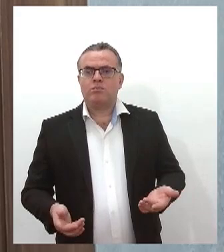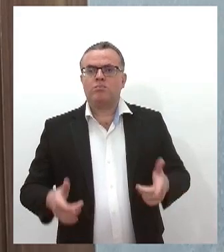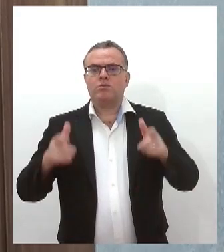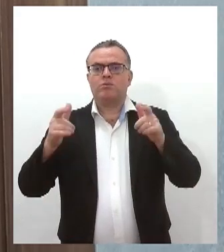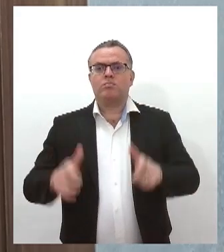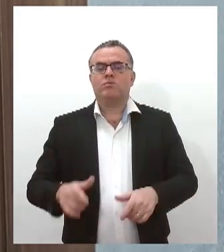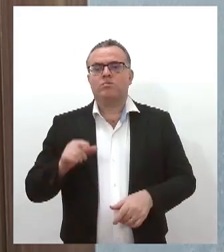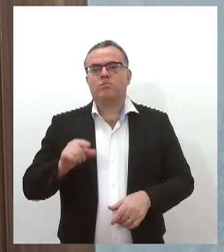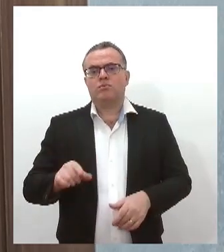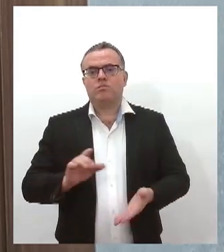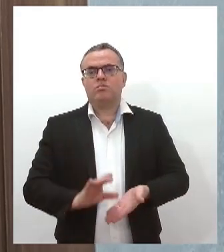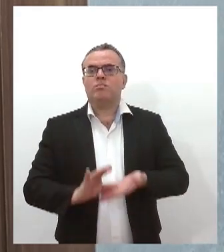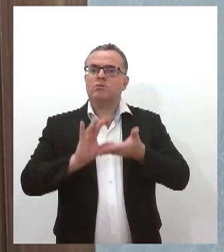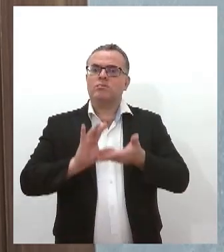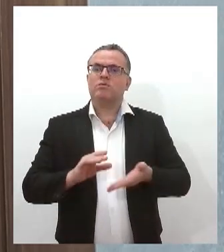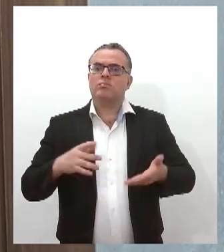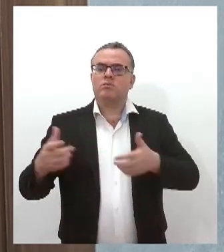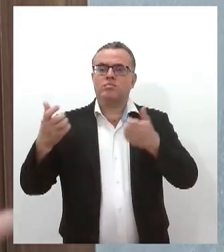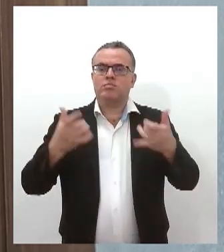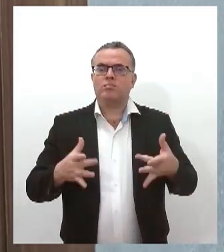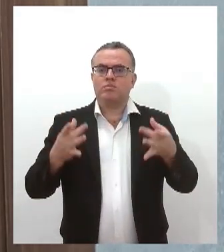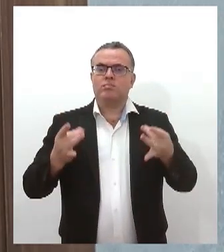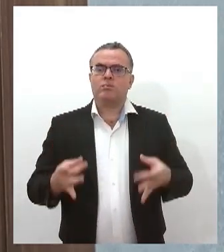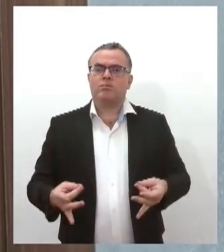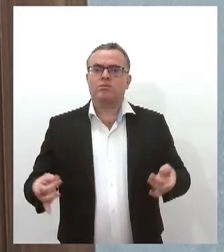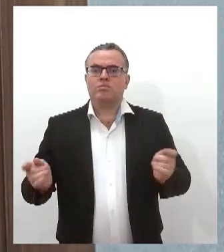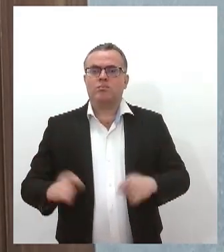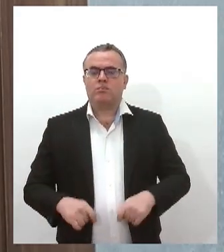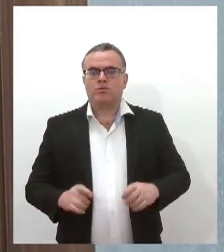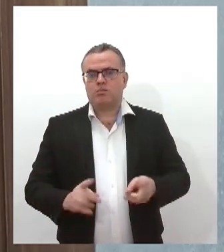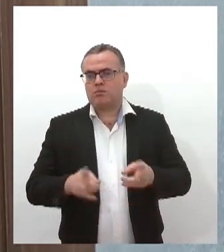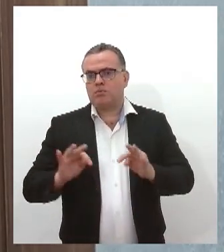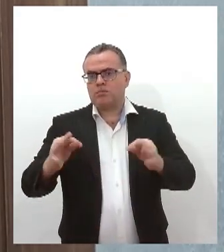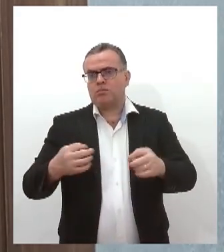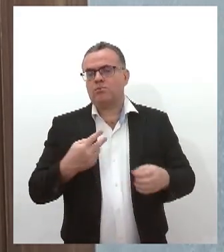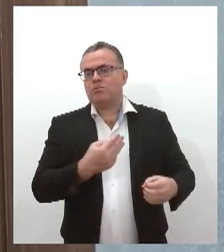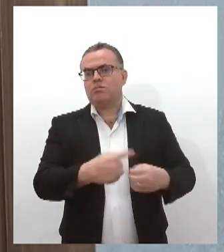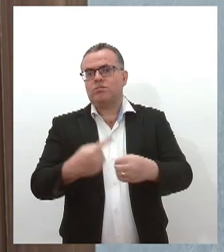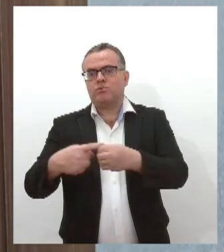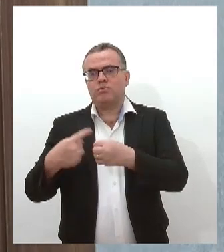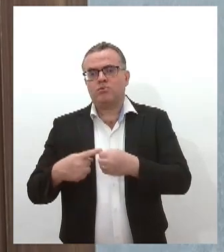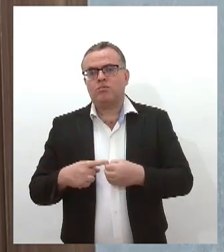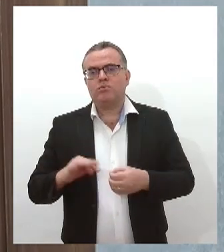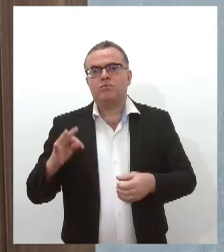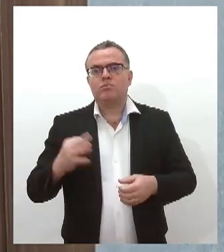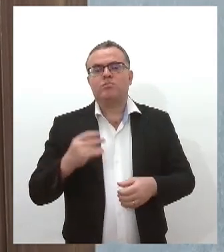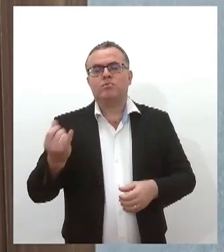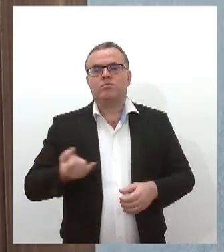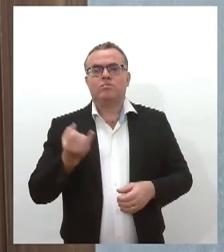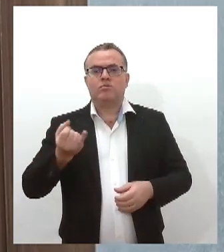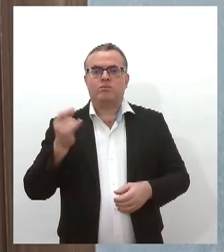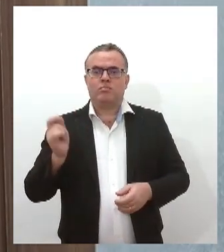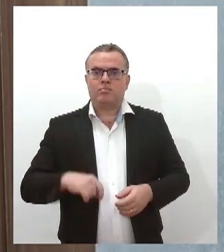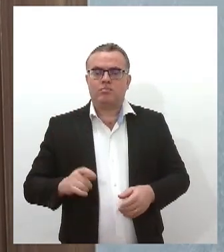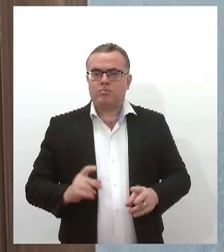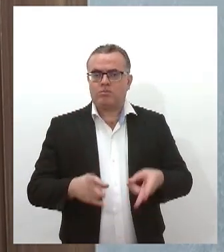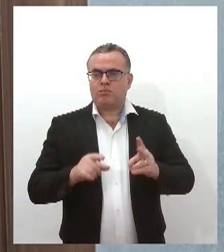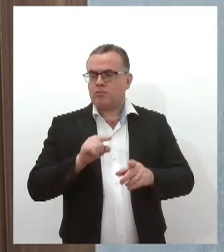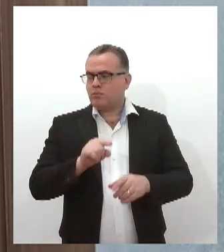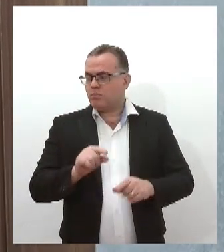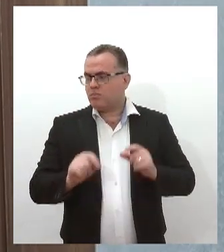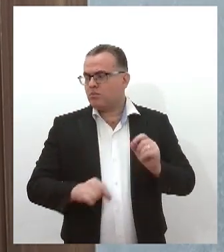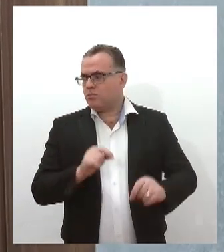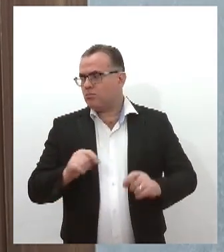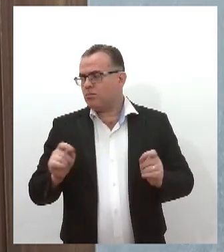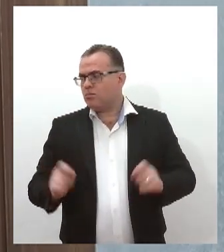onde é tratado todos os assuntos, as problemáticas de todos os municípios como um todo. Então, é muito importante a UNALI continuar com essa cadeira lá na